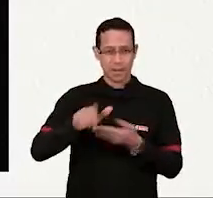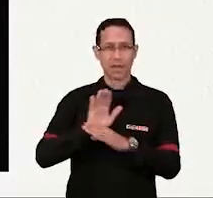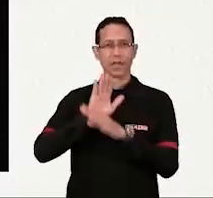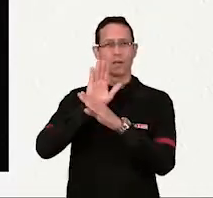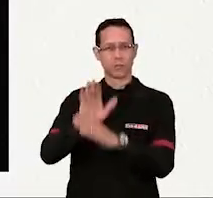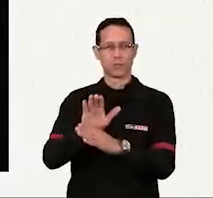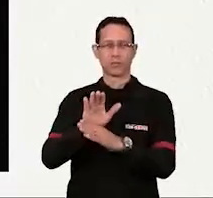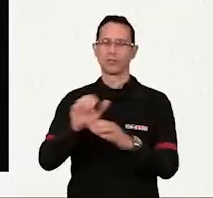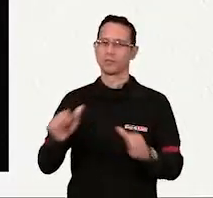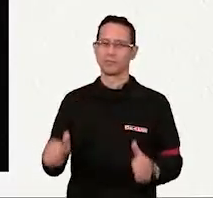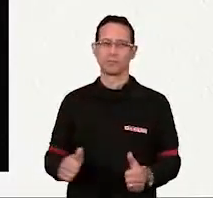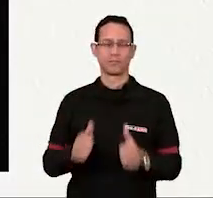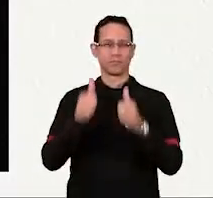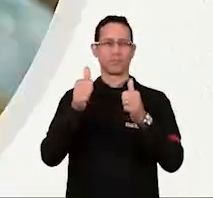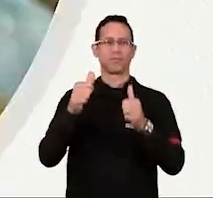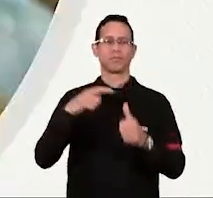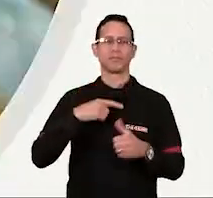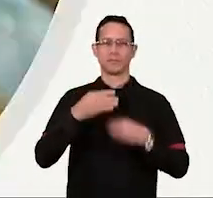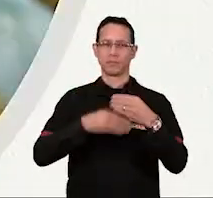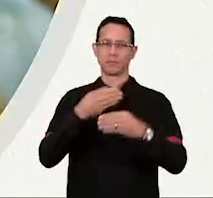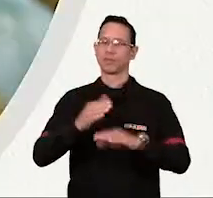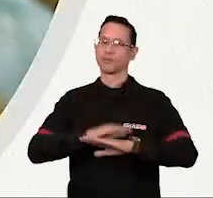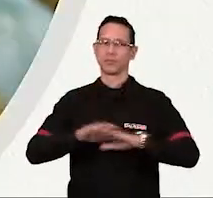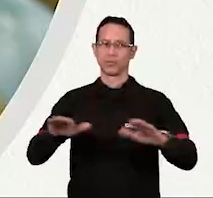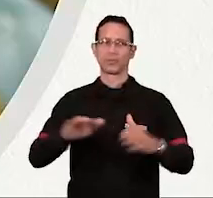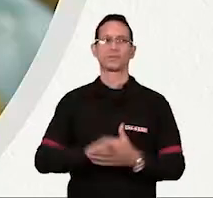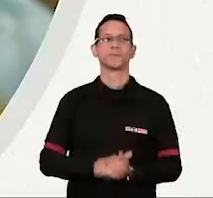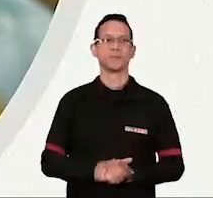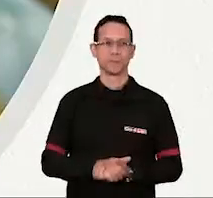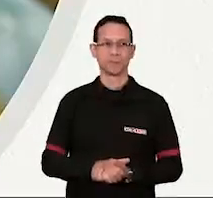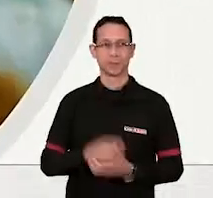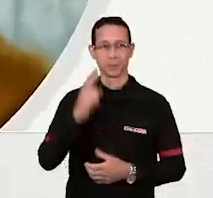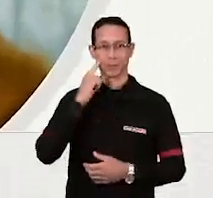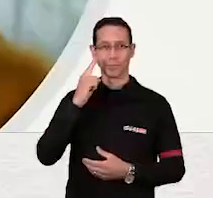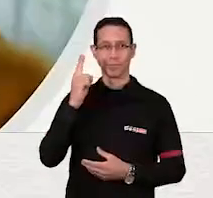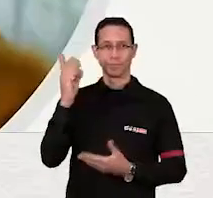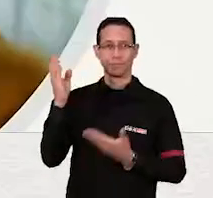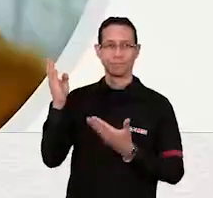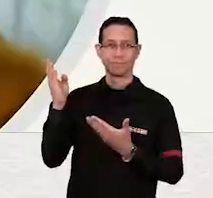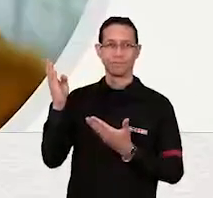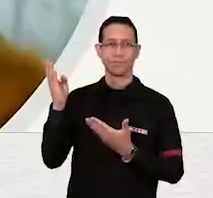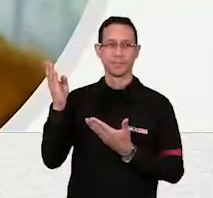paciente a se livrar desse processo, né? E olha o que sai lá de dentro,